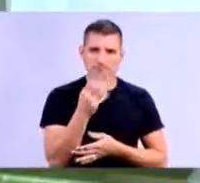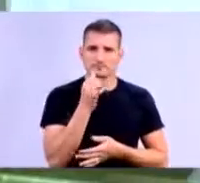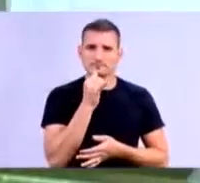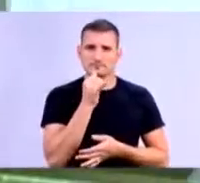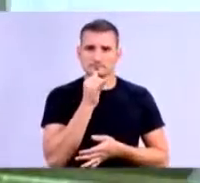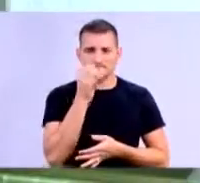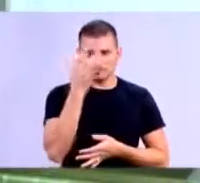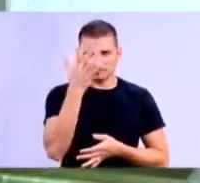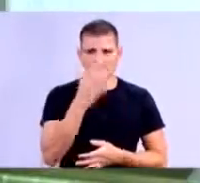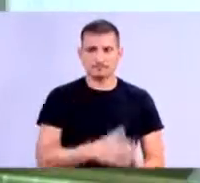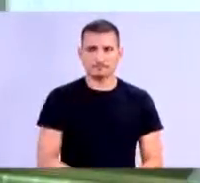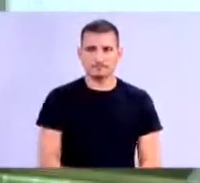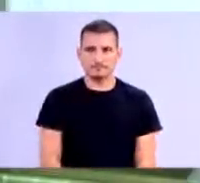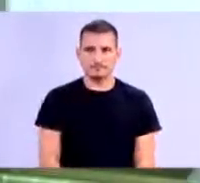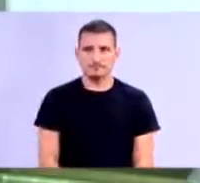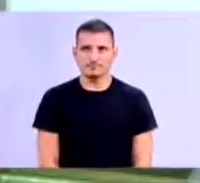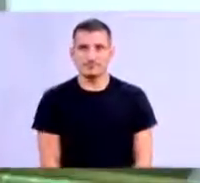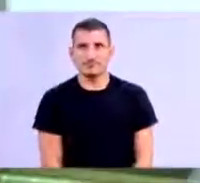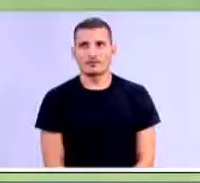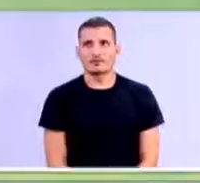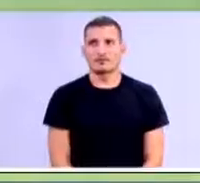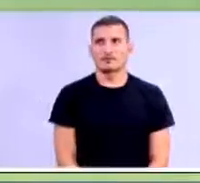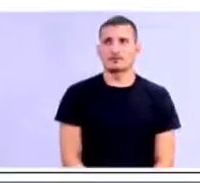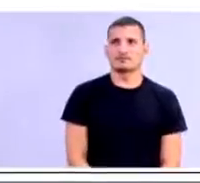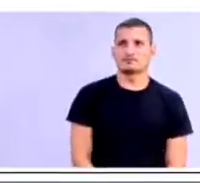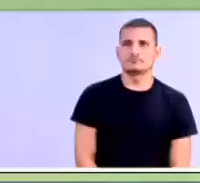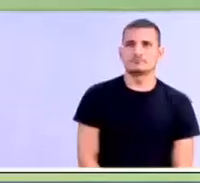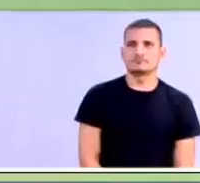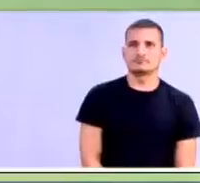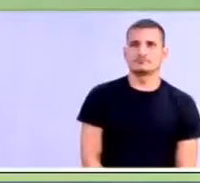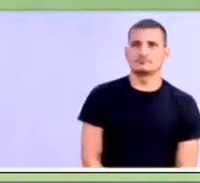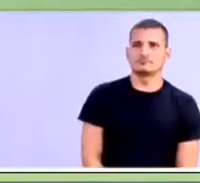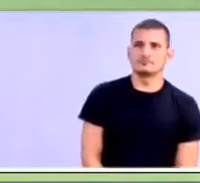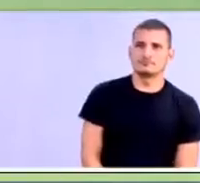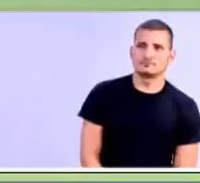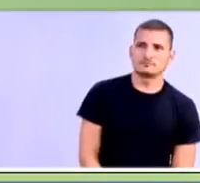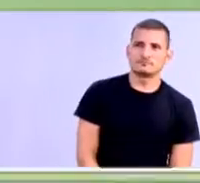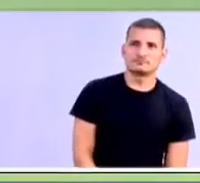facilitar e para que a gente possa apreender melhor. Vejam só.